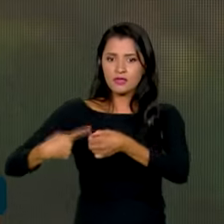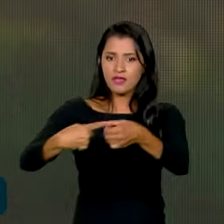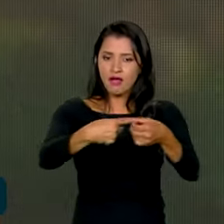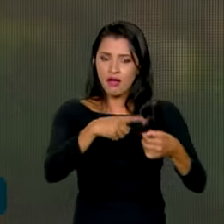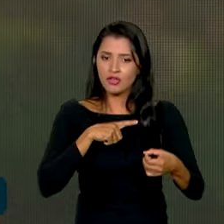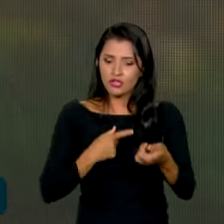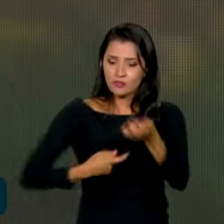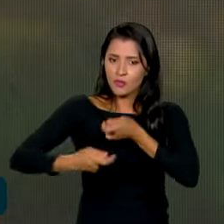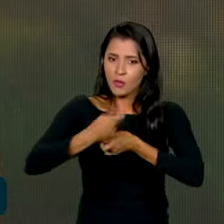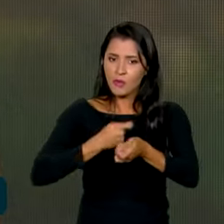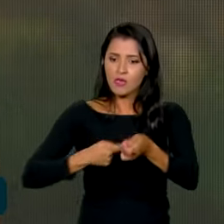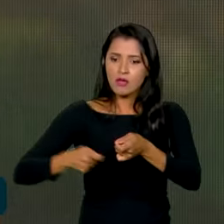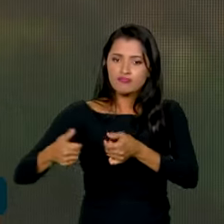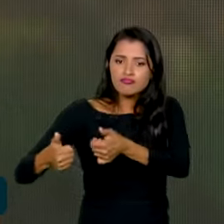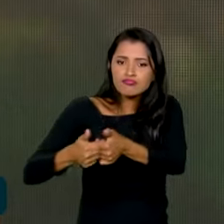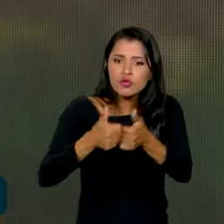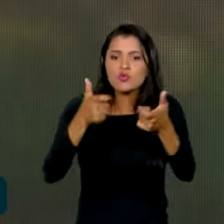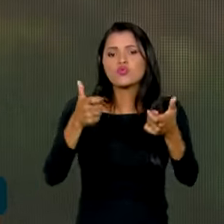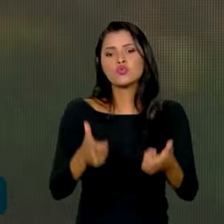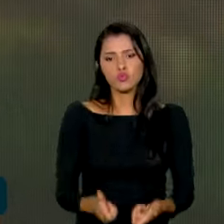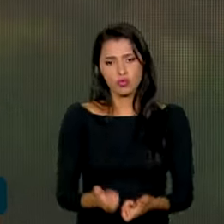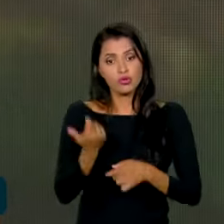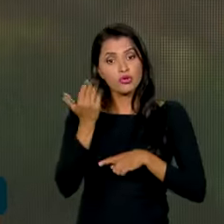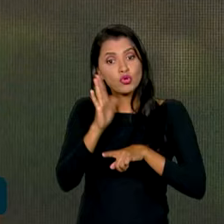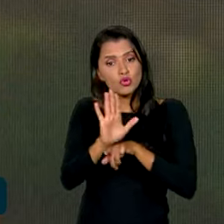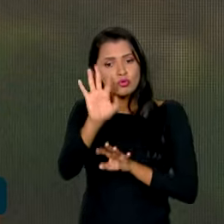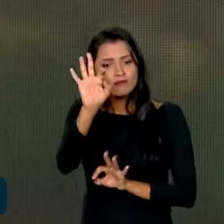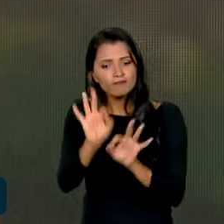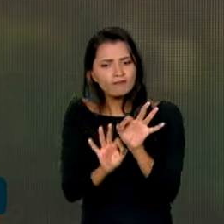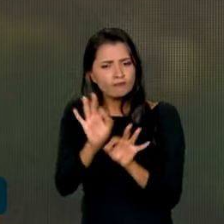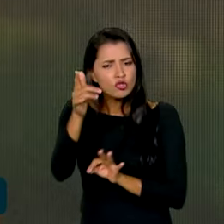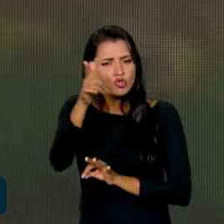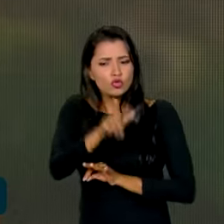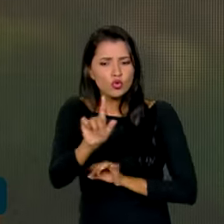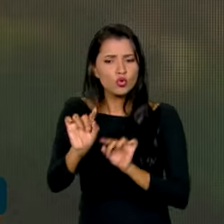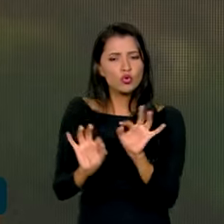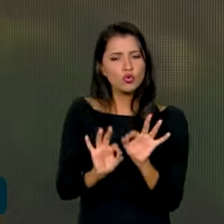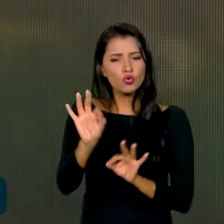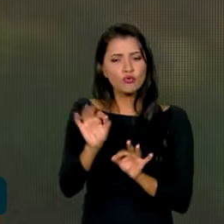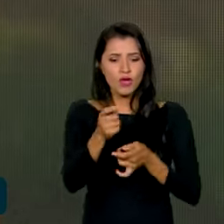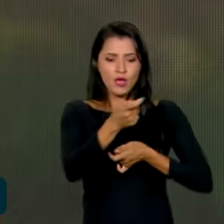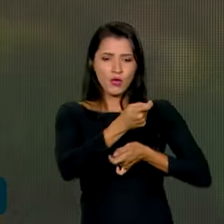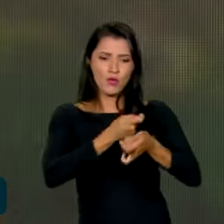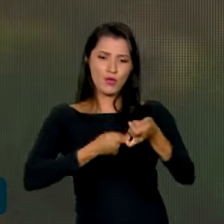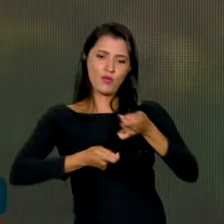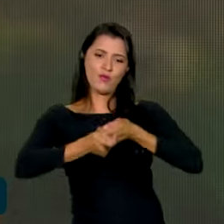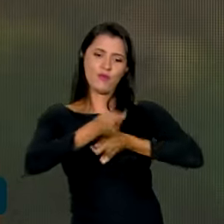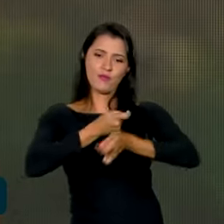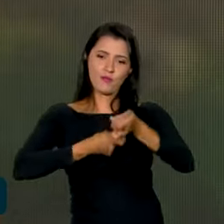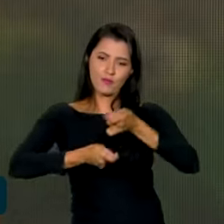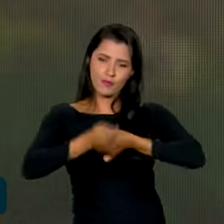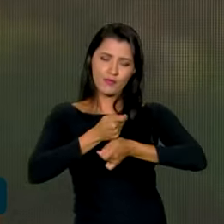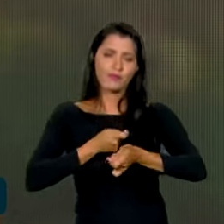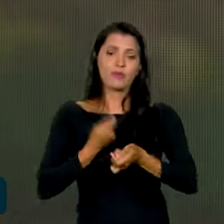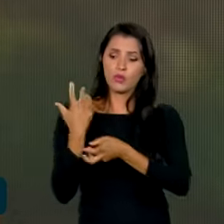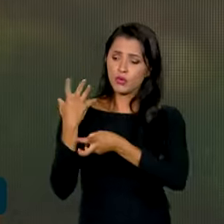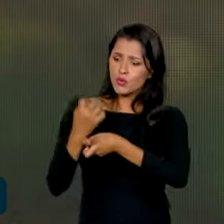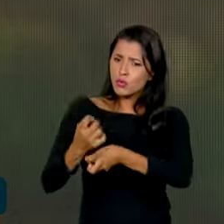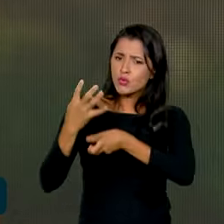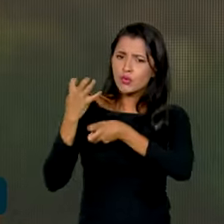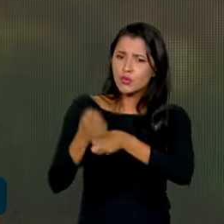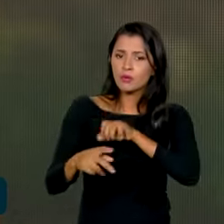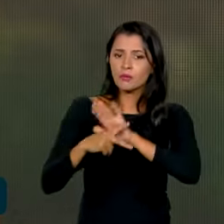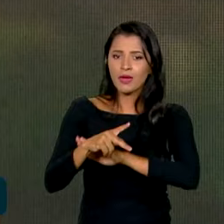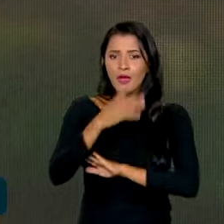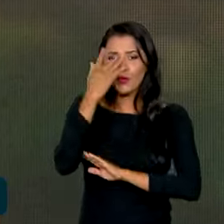na economia local e ajuda a organizar a economia, o orçamento